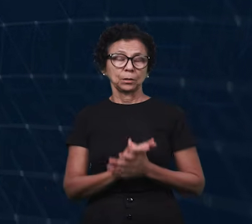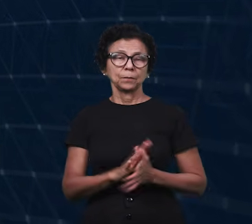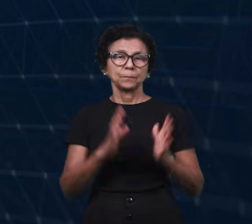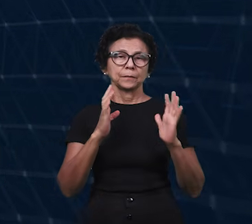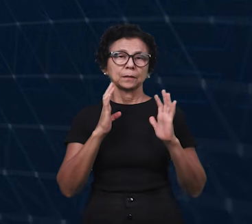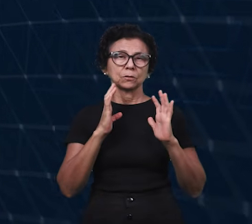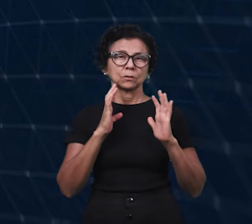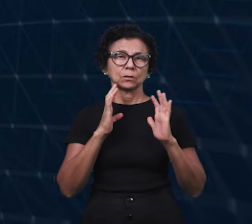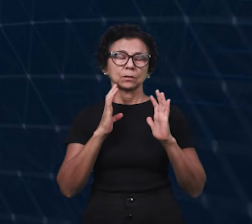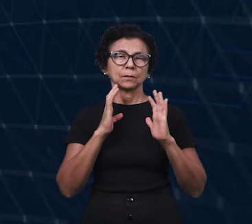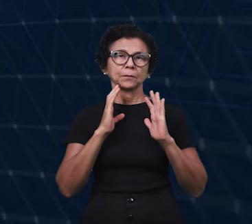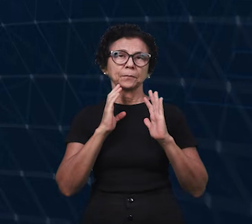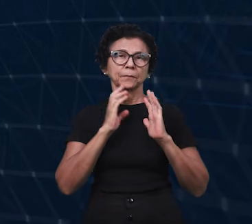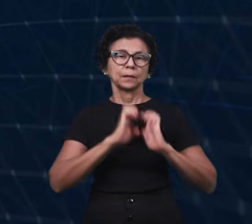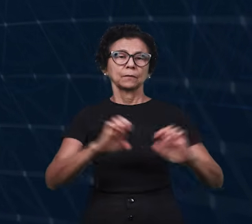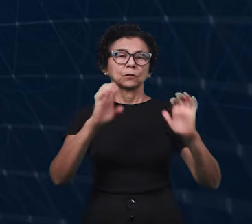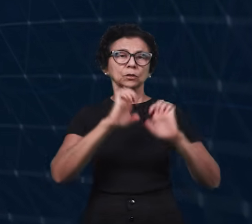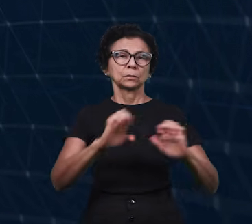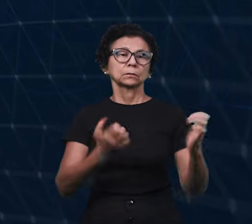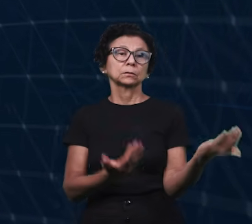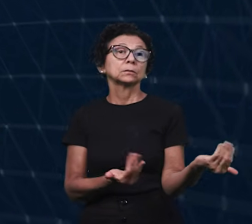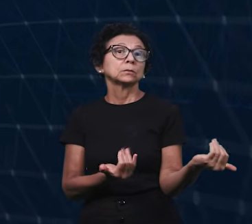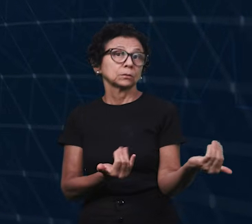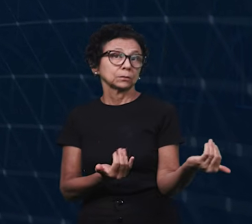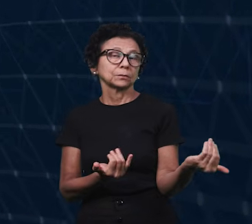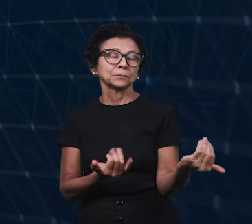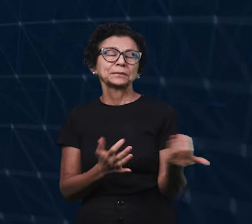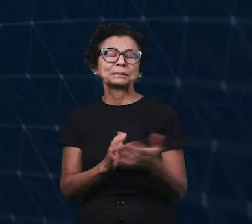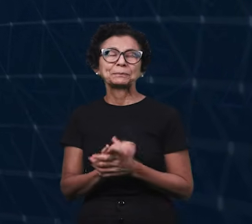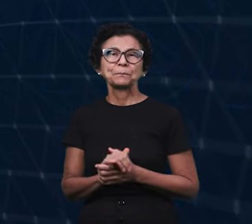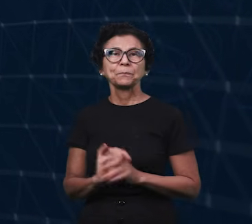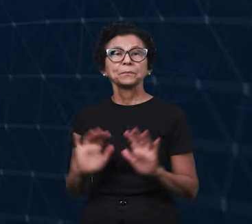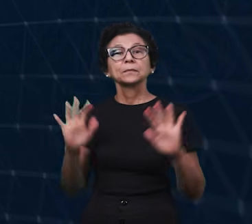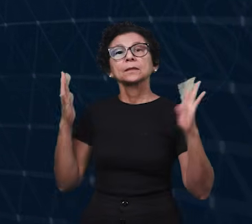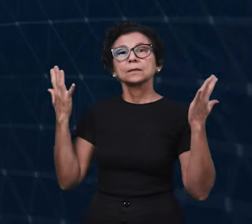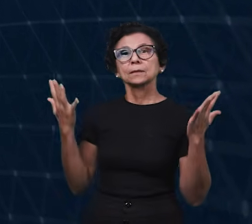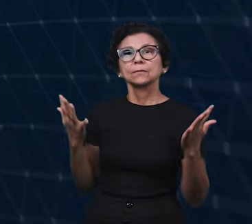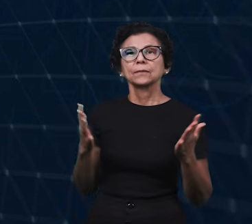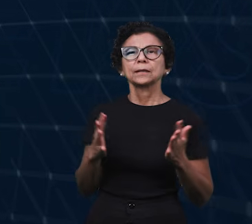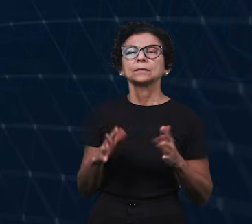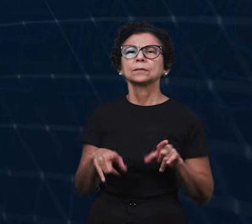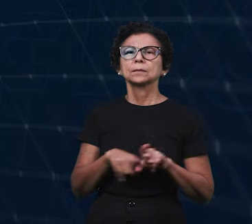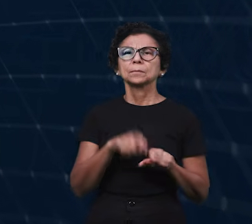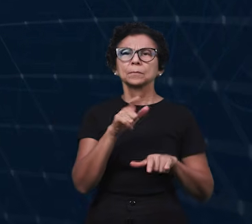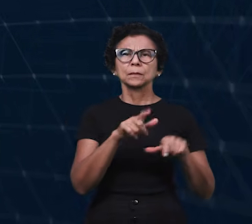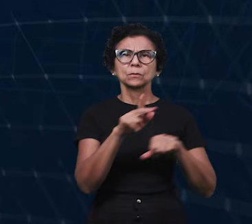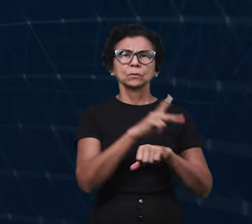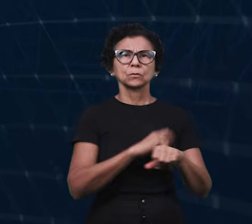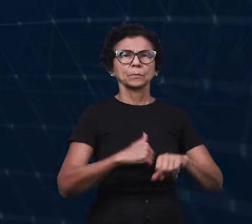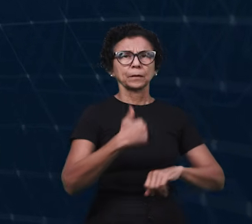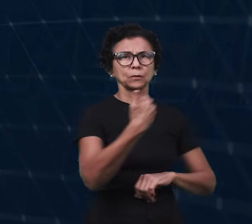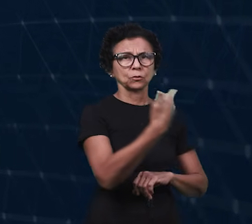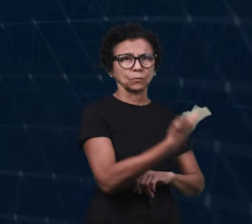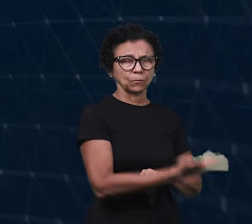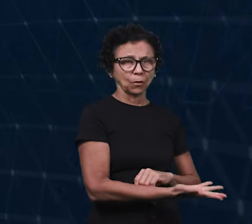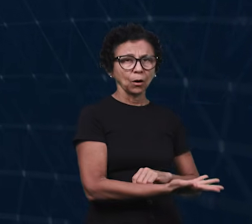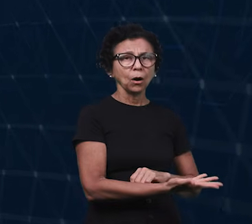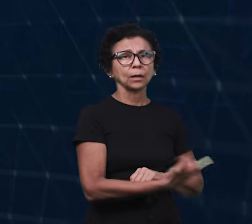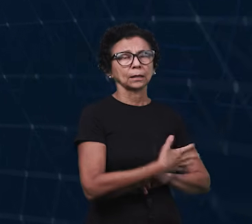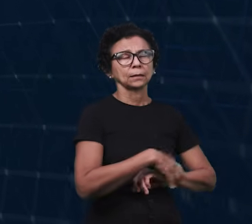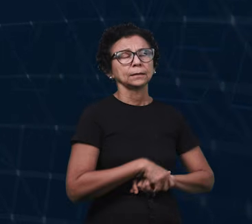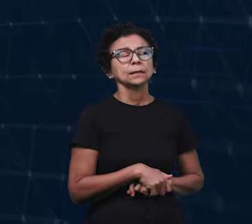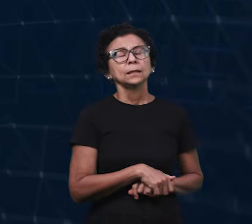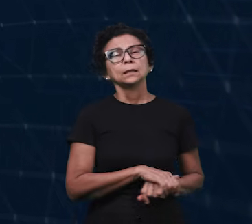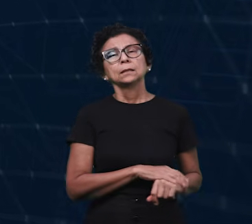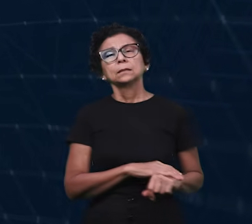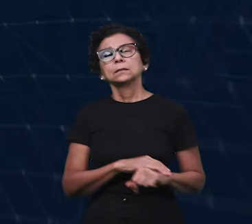reuniu jovens e visitantes em um momento dedicado à evangelização. Neste evento, irmãos do exterior que vieram para o